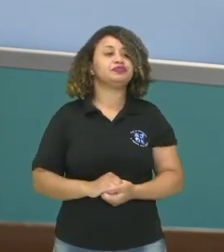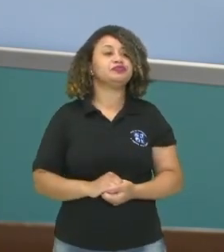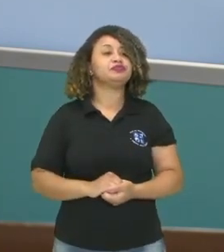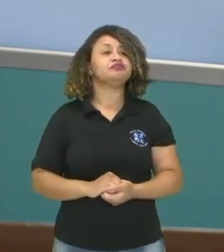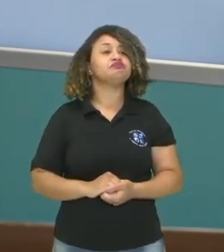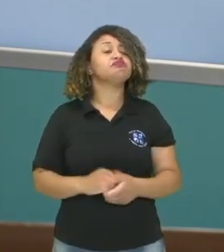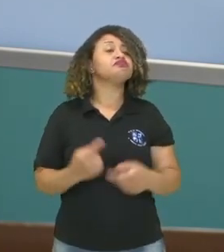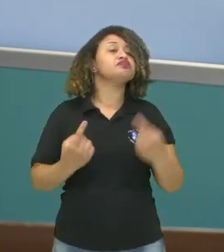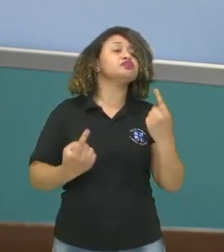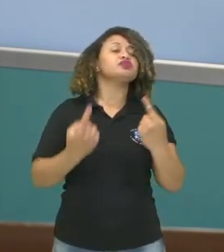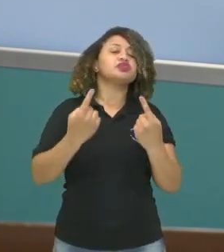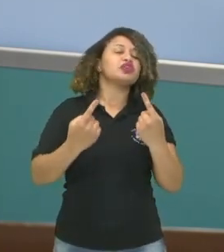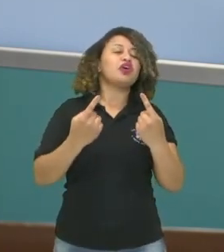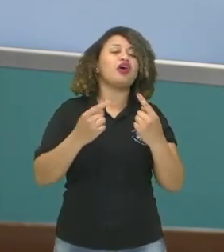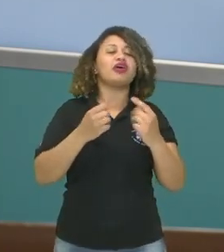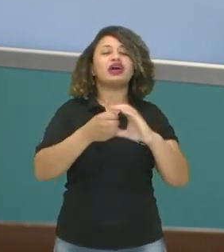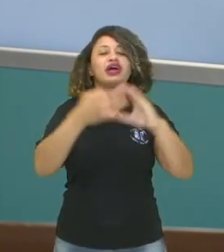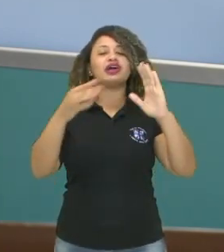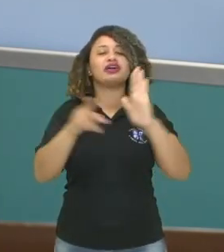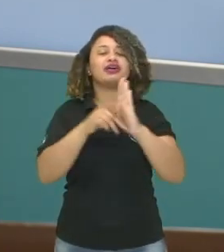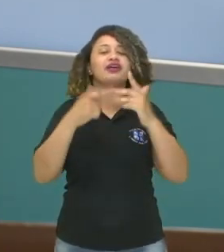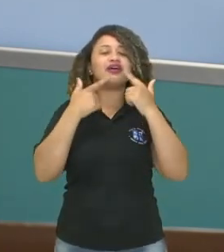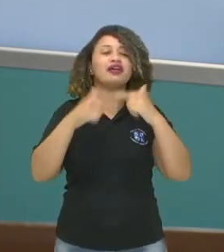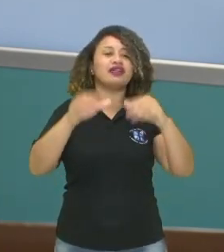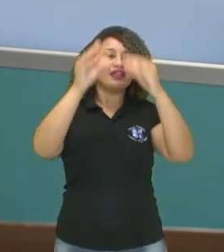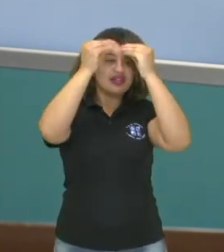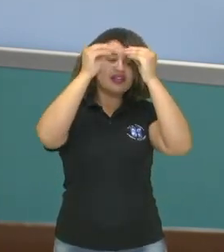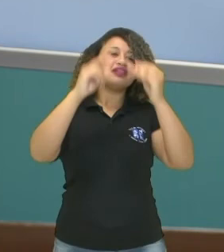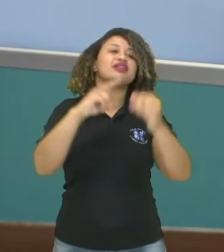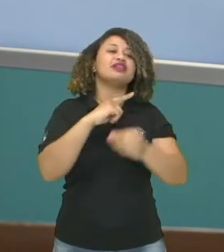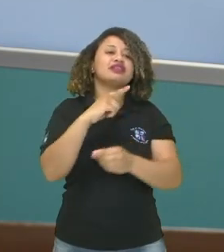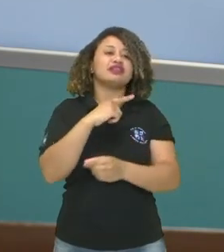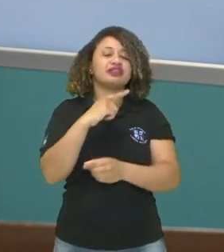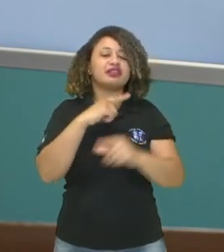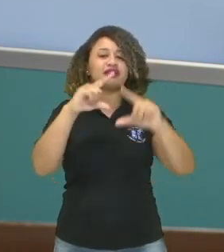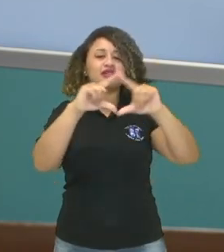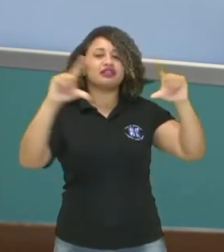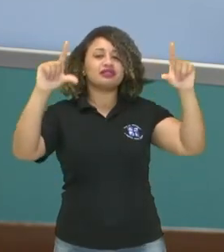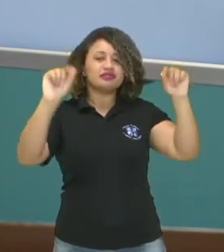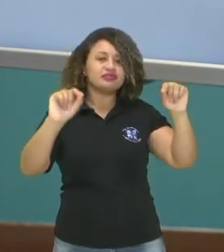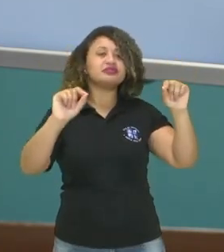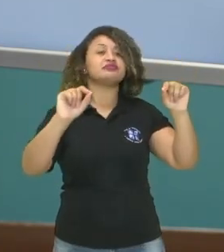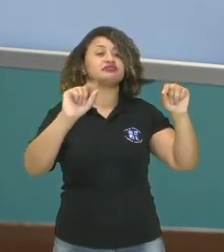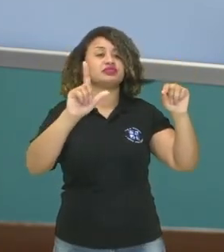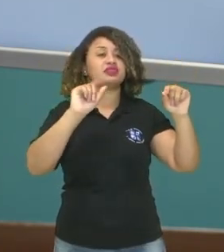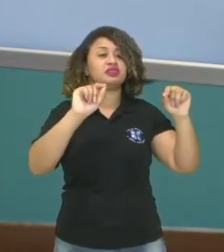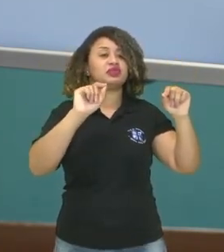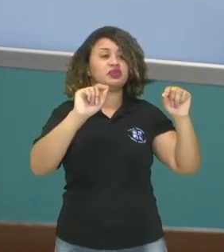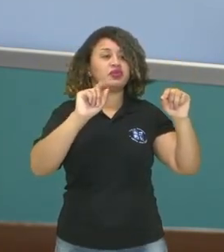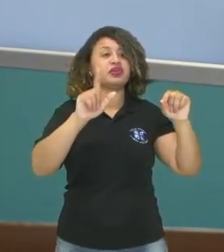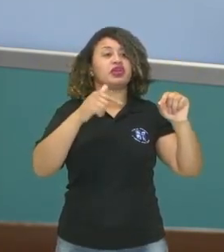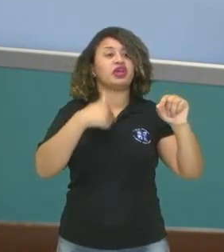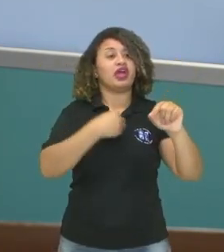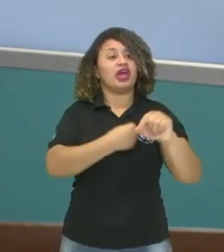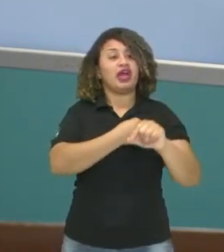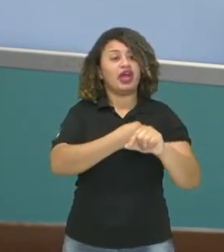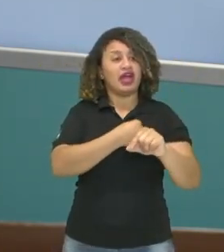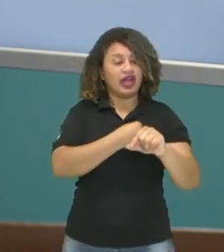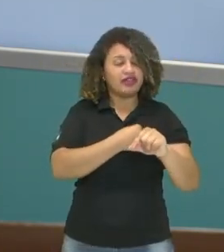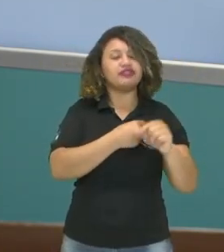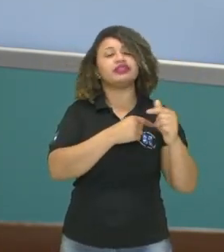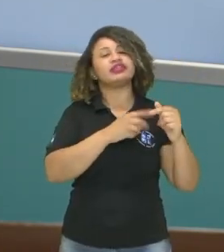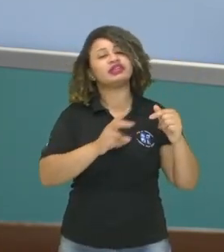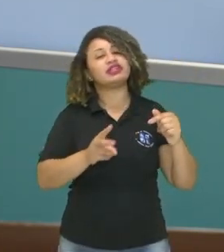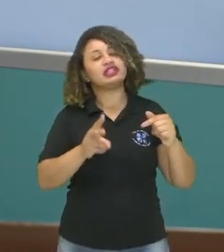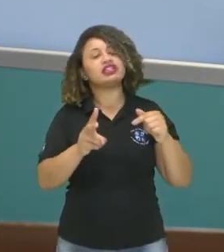Qual figura de linguagem está presente no trecho em destaque? A vida dele é um eterno 1º de abril.